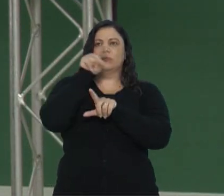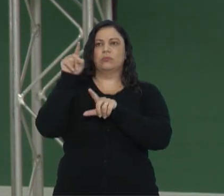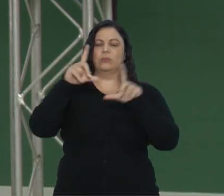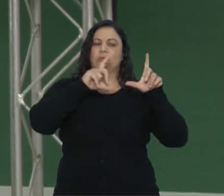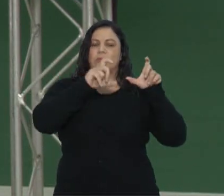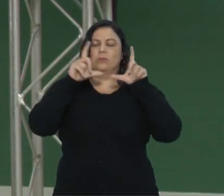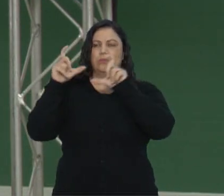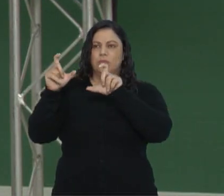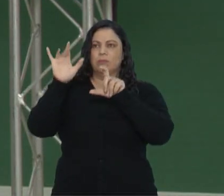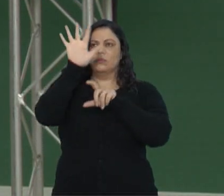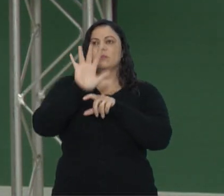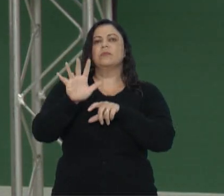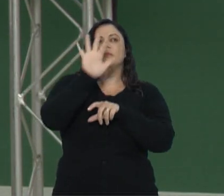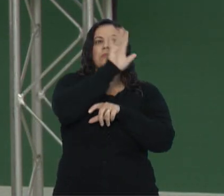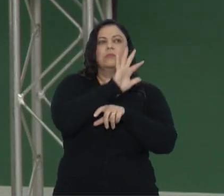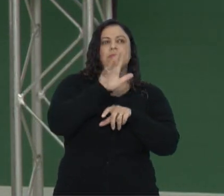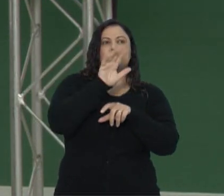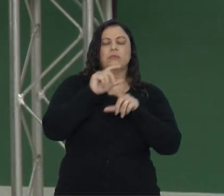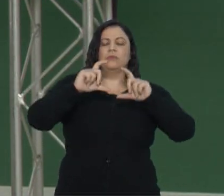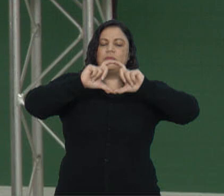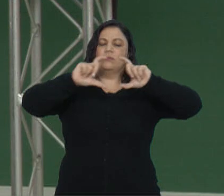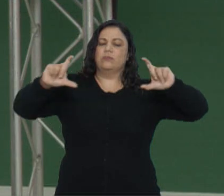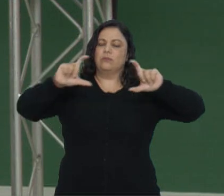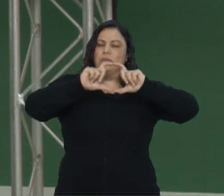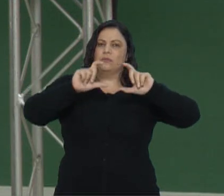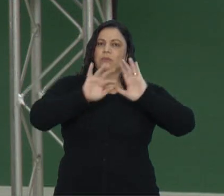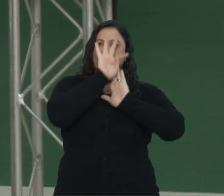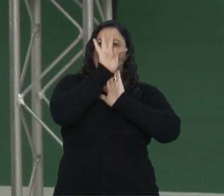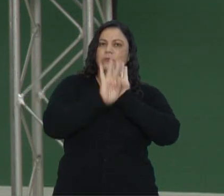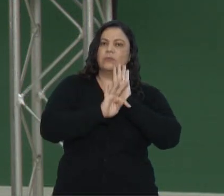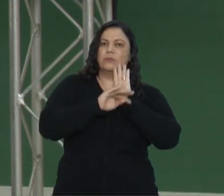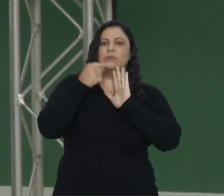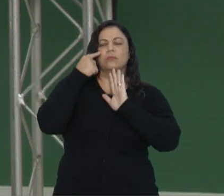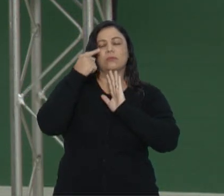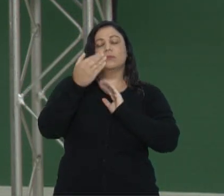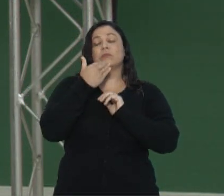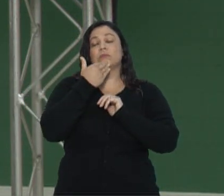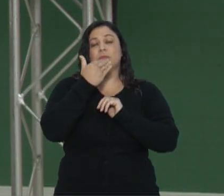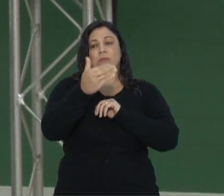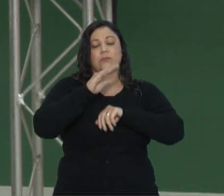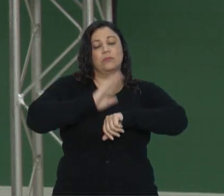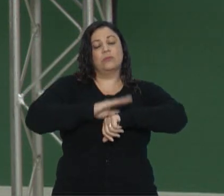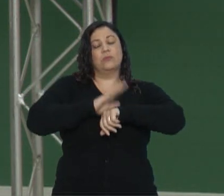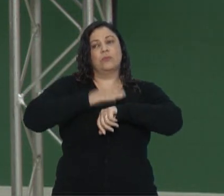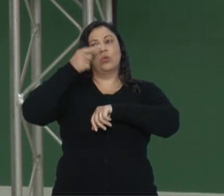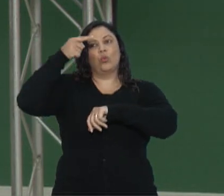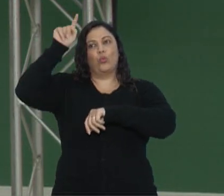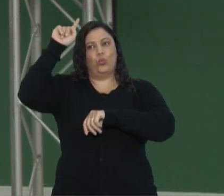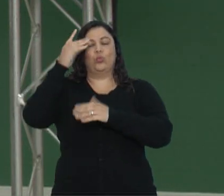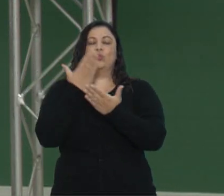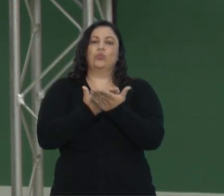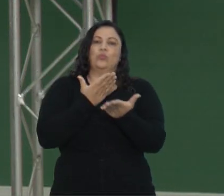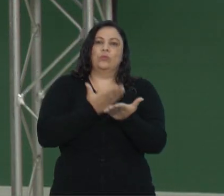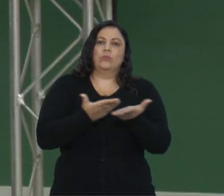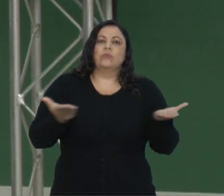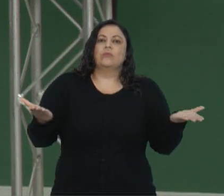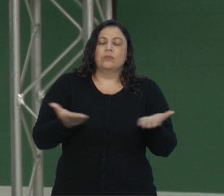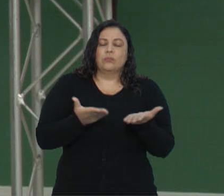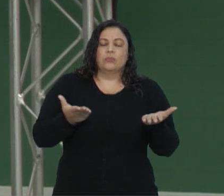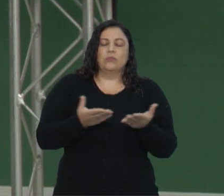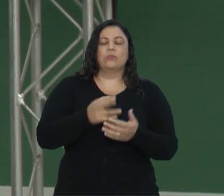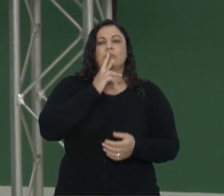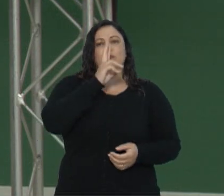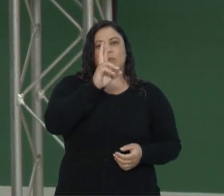para você acompanhar o que eu pedi, enquanto eu vou te dar mais o tempo, é o último tempinho da aula de hoje, para você executar